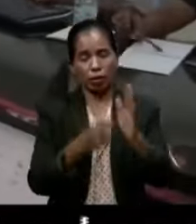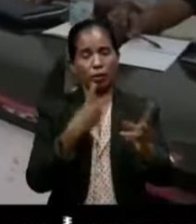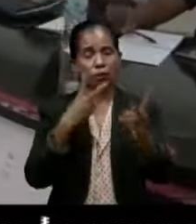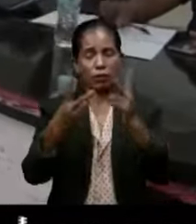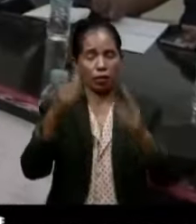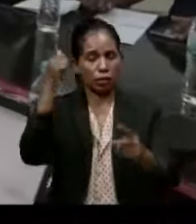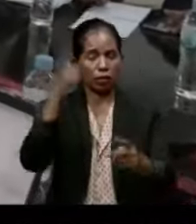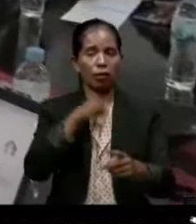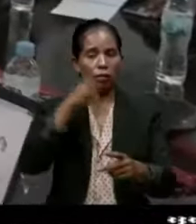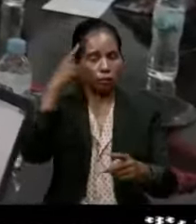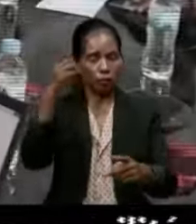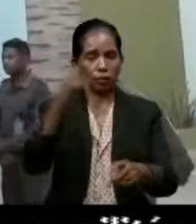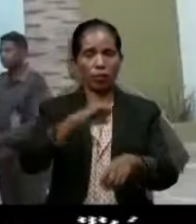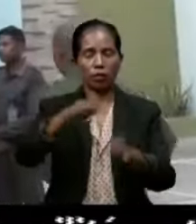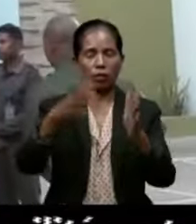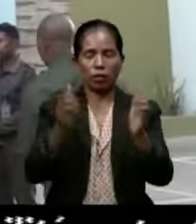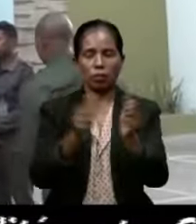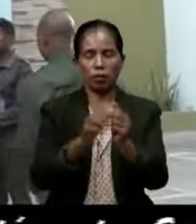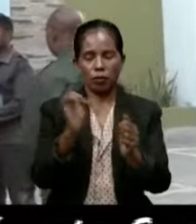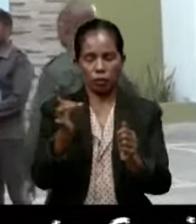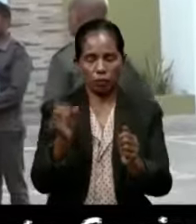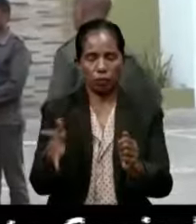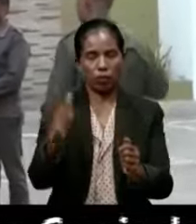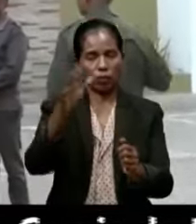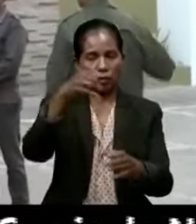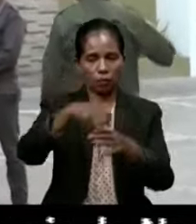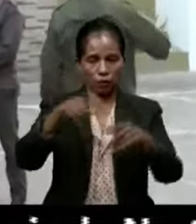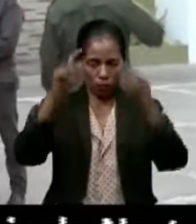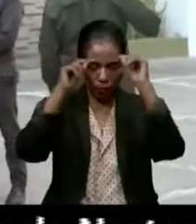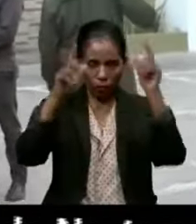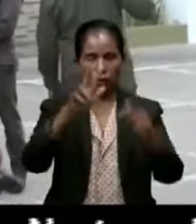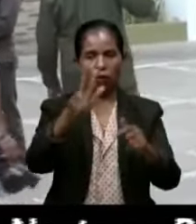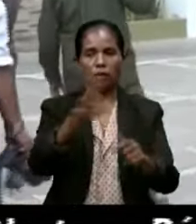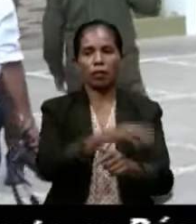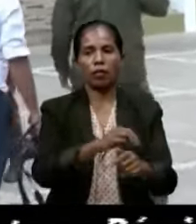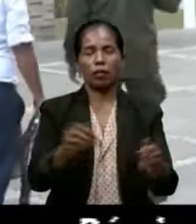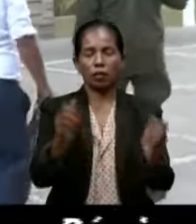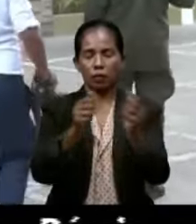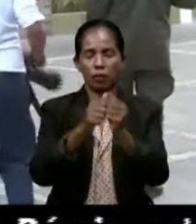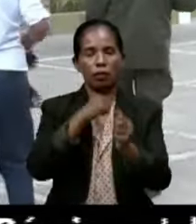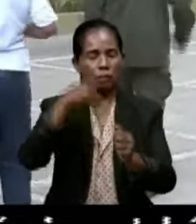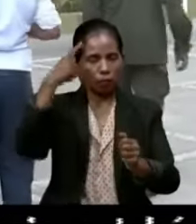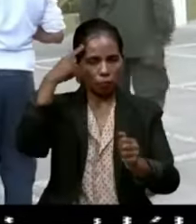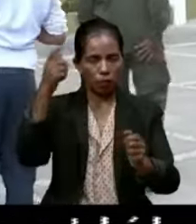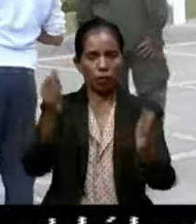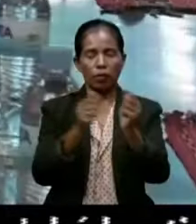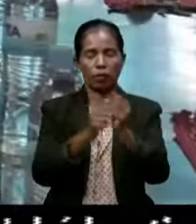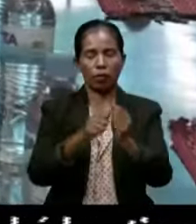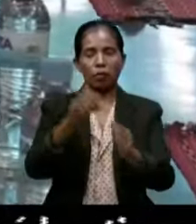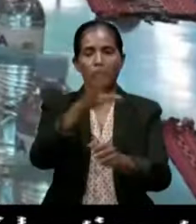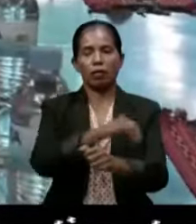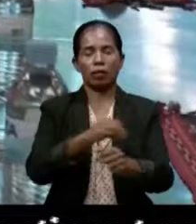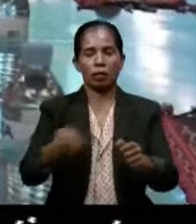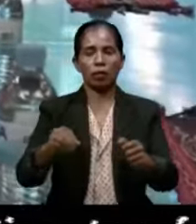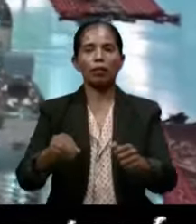jornalista internacional na Ingualunulu Resin Lima, inclui jornalista timoruana em Tolu, nebe se acompanha Papa Francisco si Vaticano toma ia